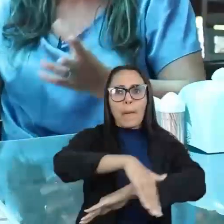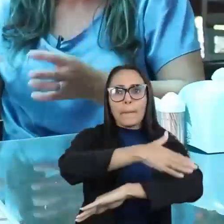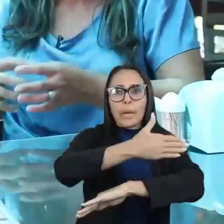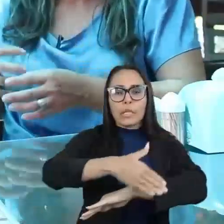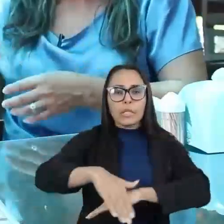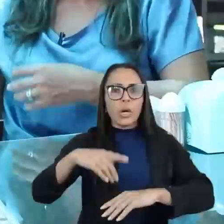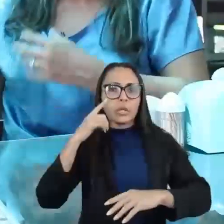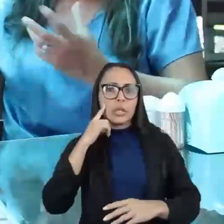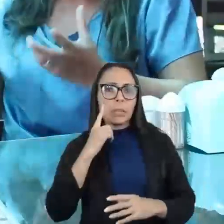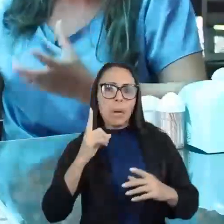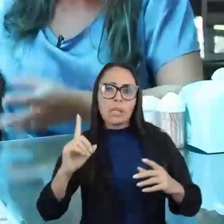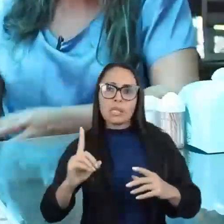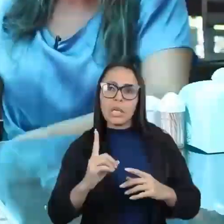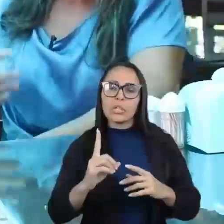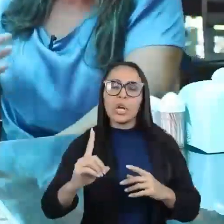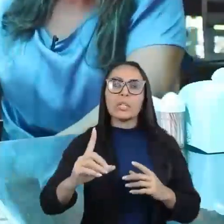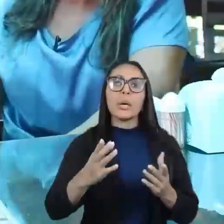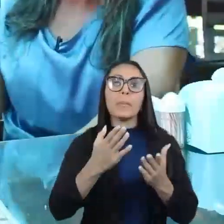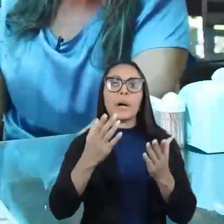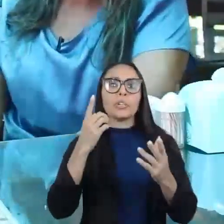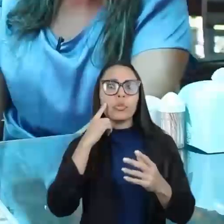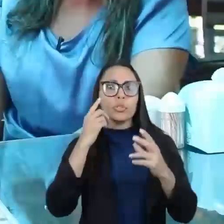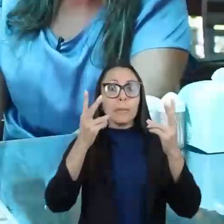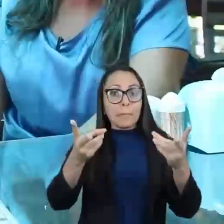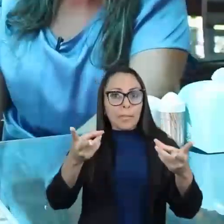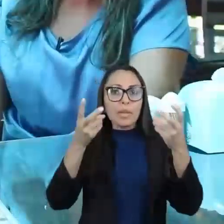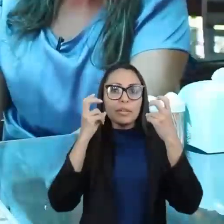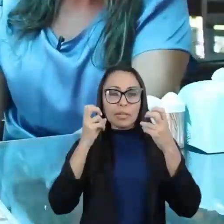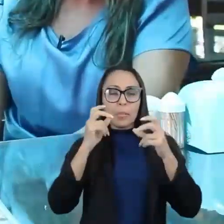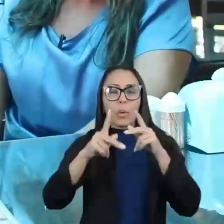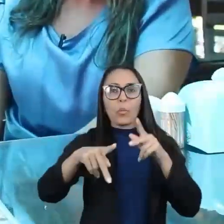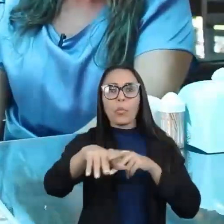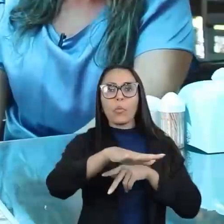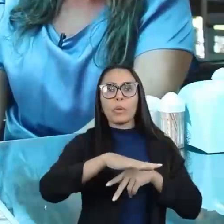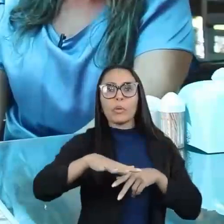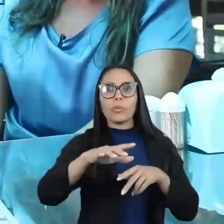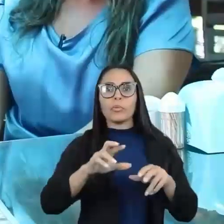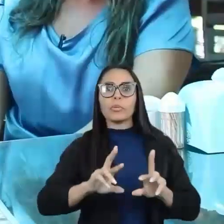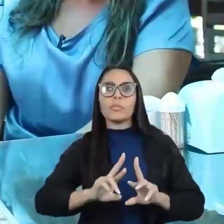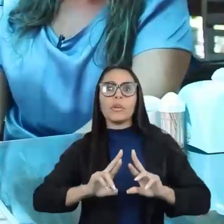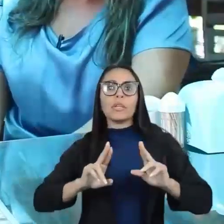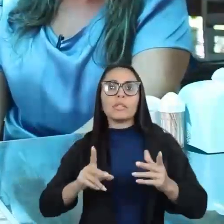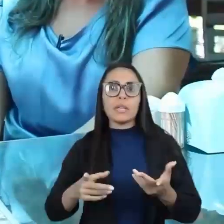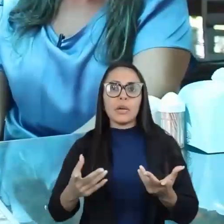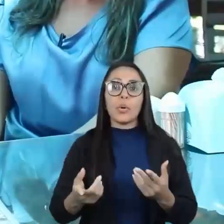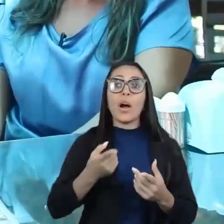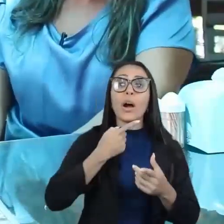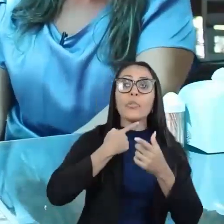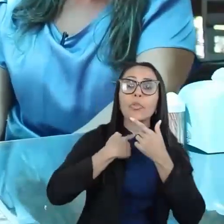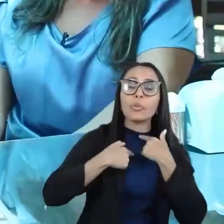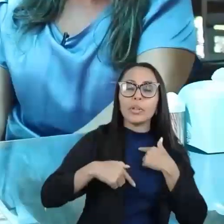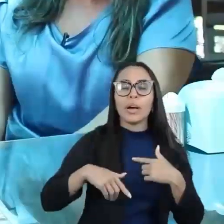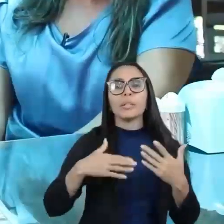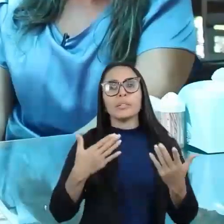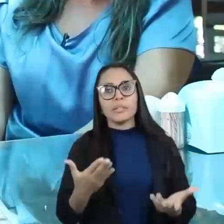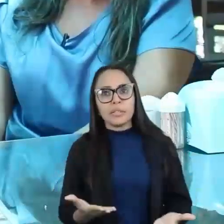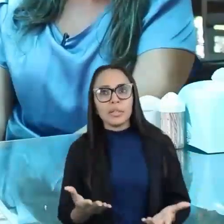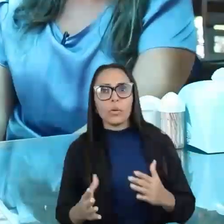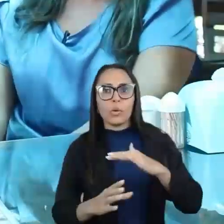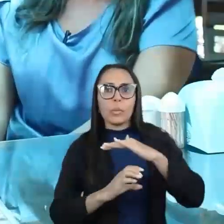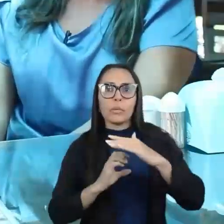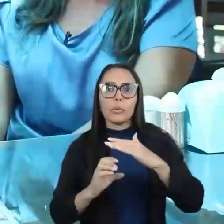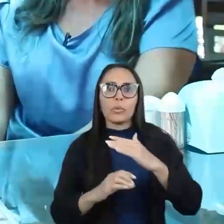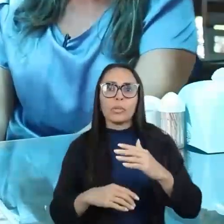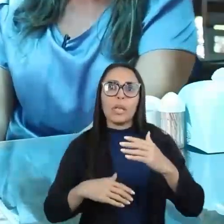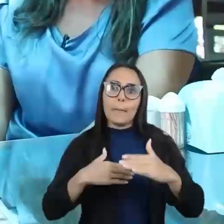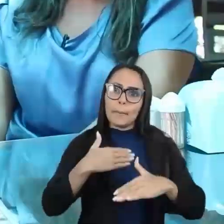agora você tem conseguido enxergar esse outro público aí diferenciado também. A vontade da gente, claro, como toda empresa, é aumentar, é